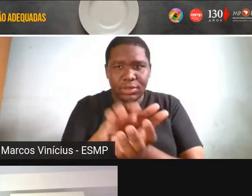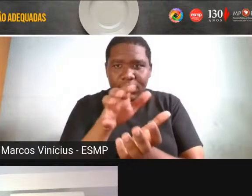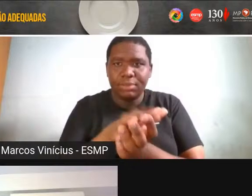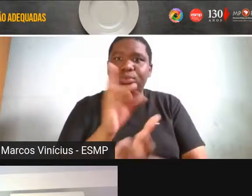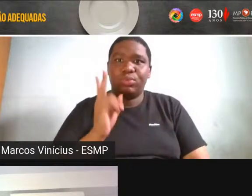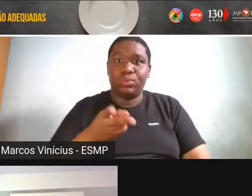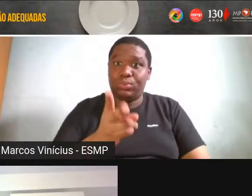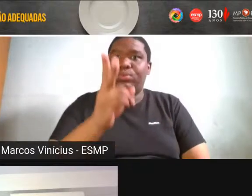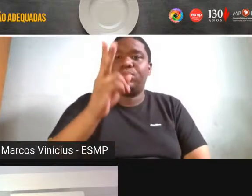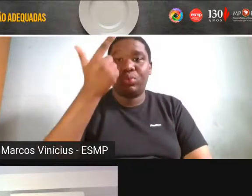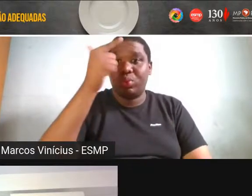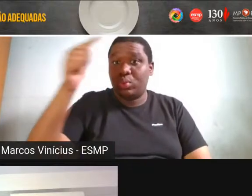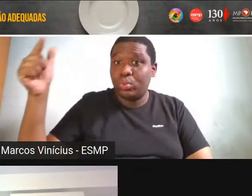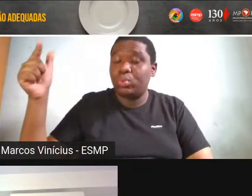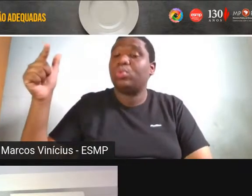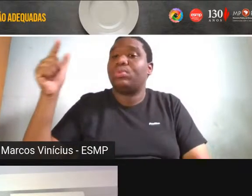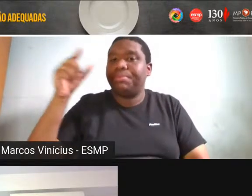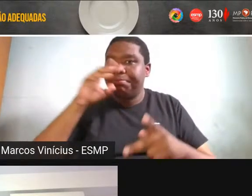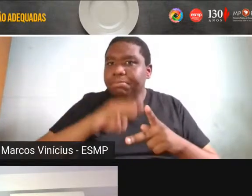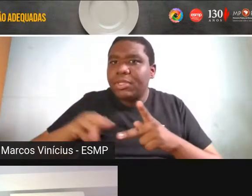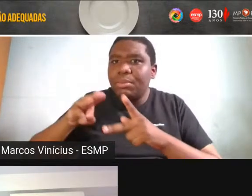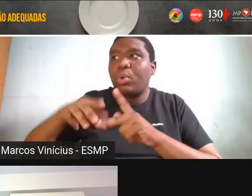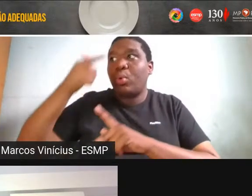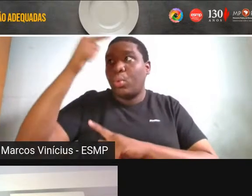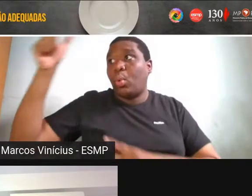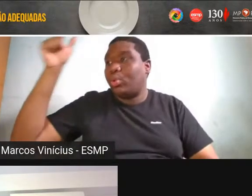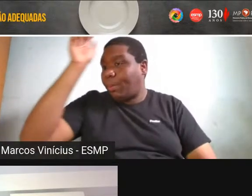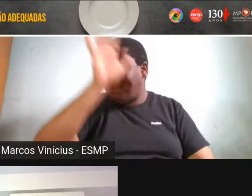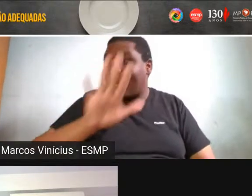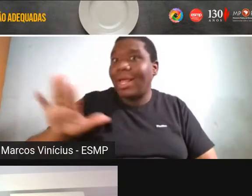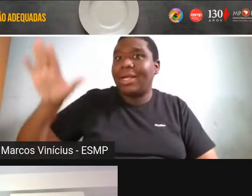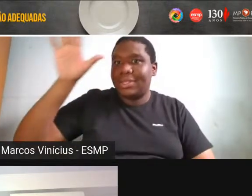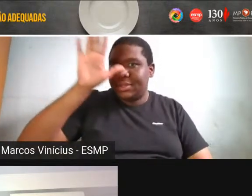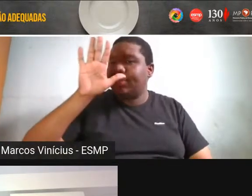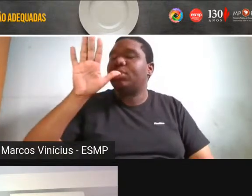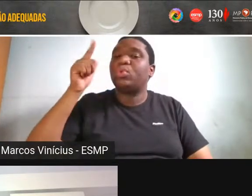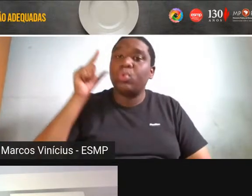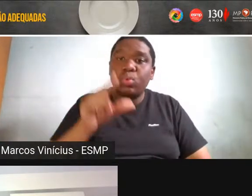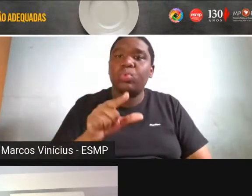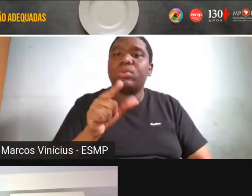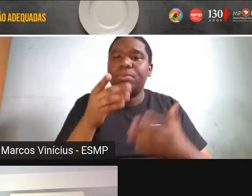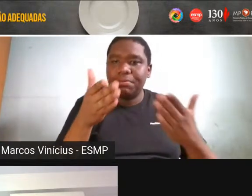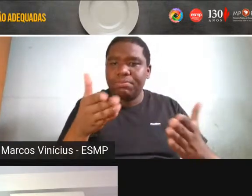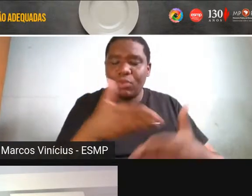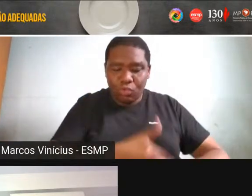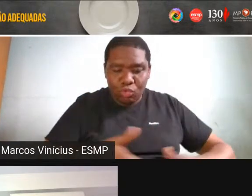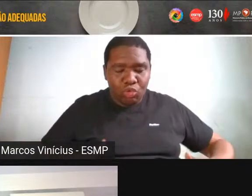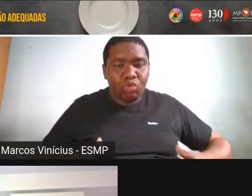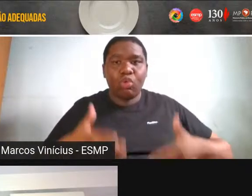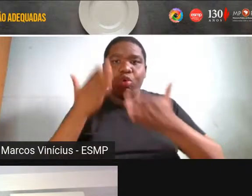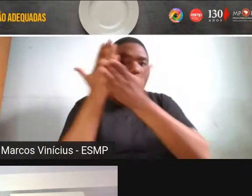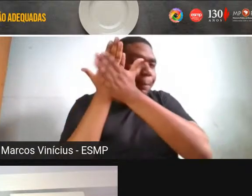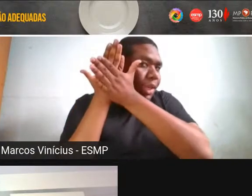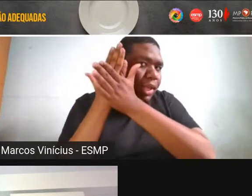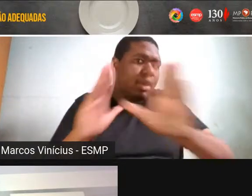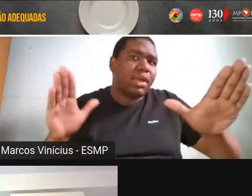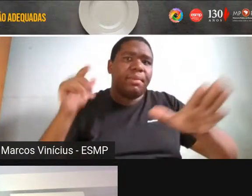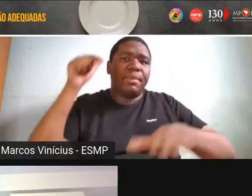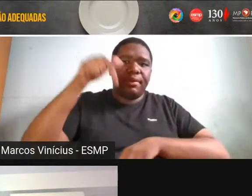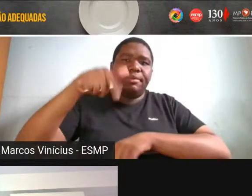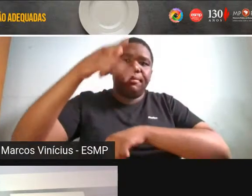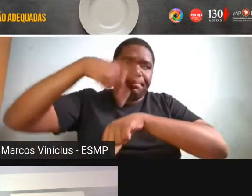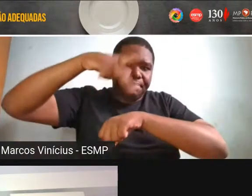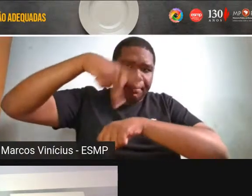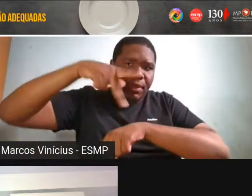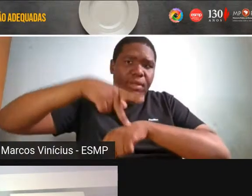ministérios, no sentido de tentar trabalhar juntos nessa oportunidade de acabar com a fome de uma vez por todas nesse país. É